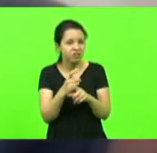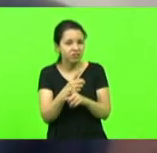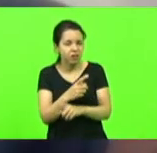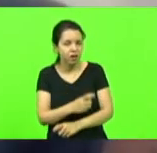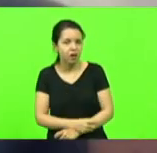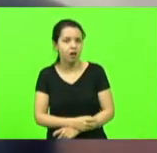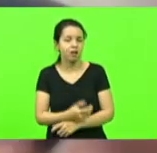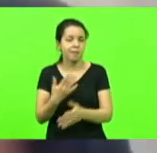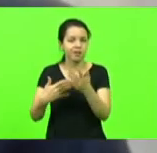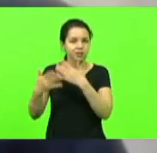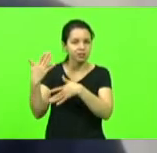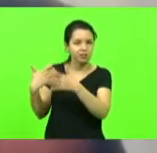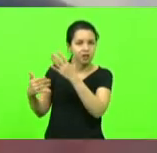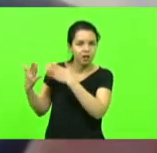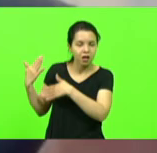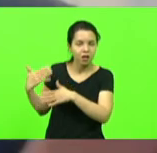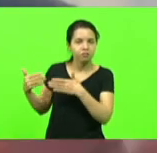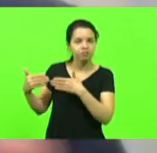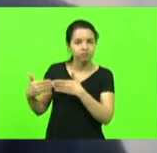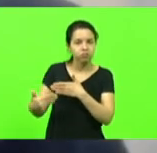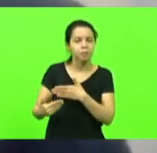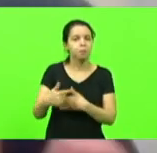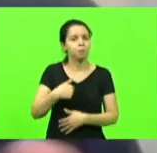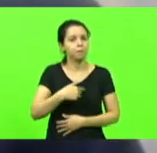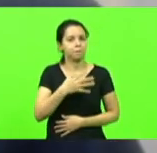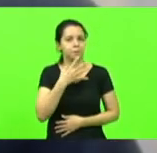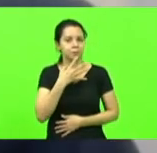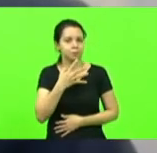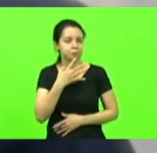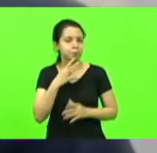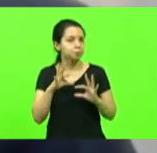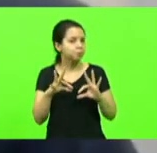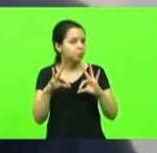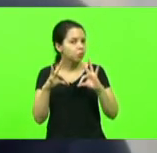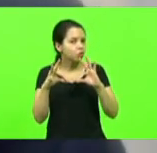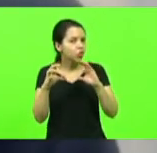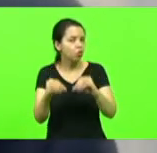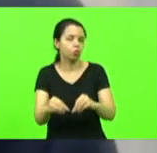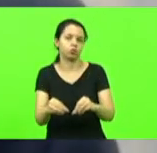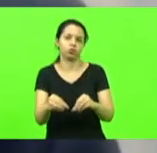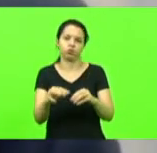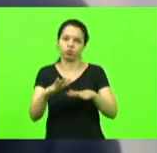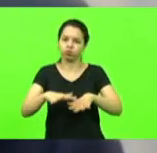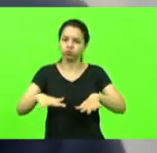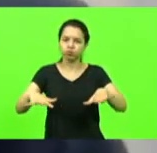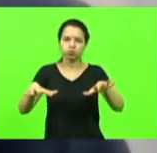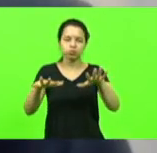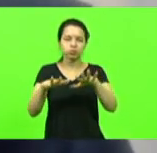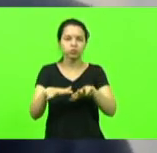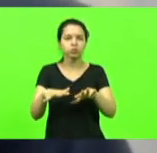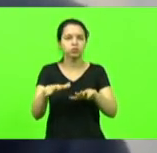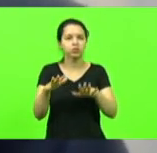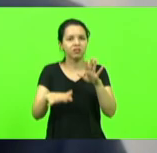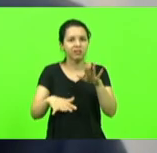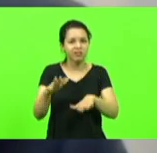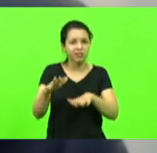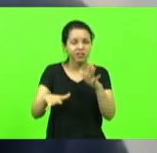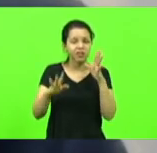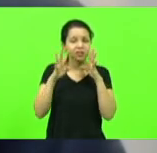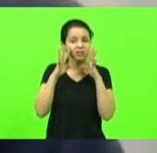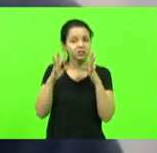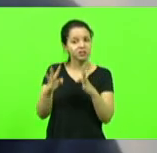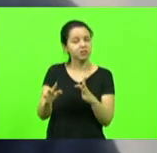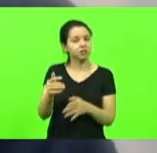de atenção primária, eu conheço todo esse cenário, né? Muitas vezes já não é dado devida atenção na